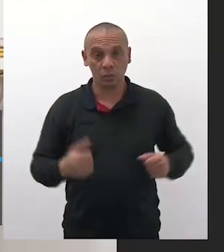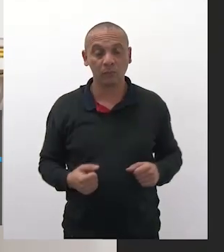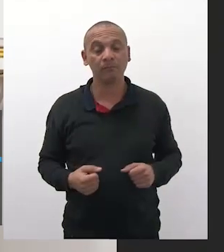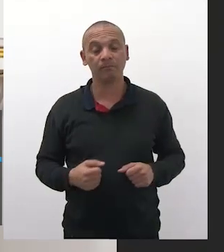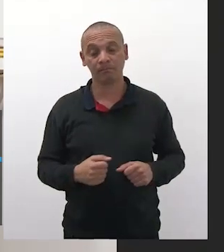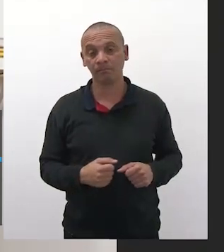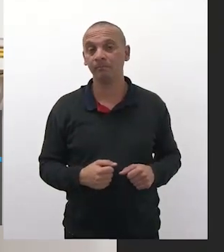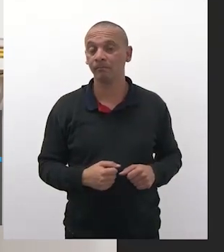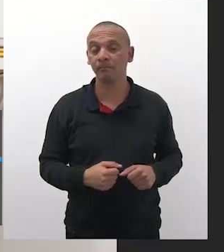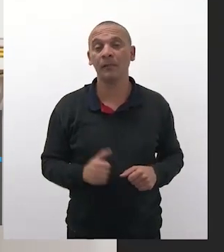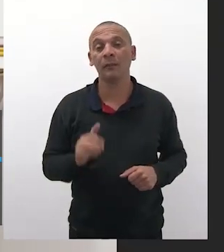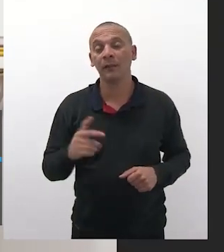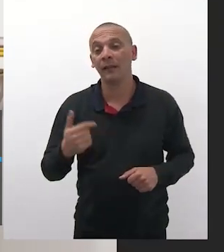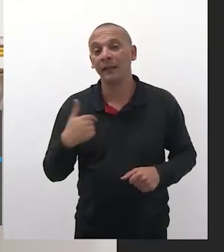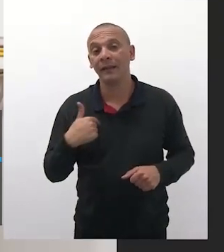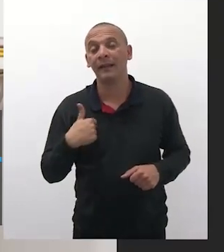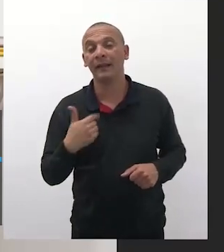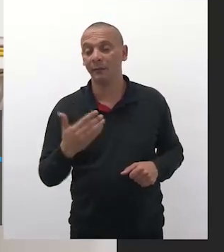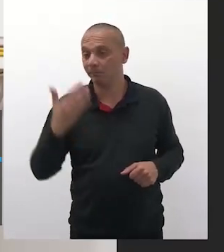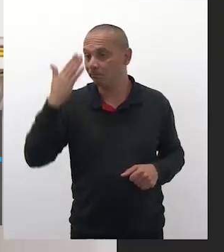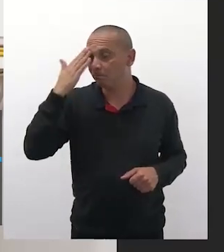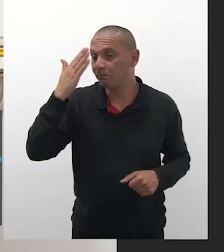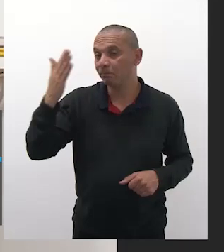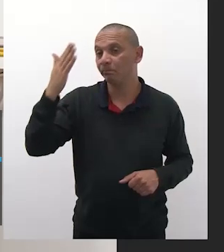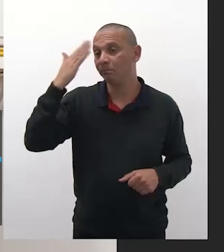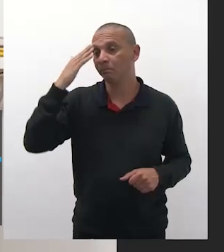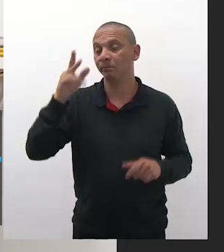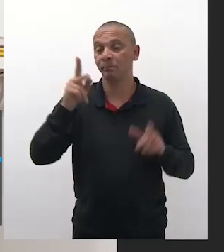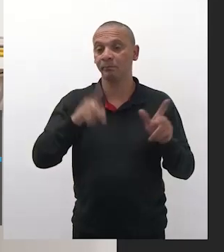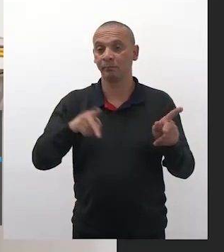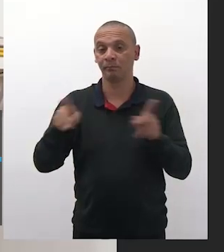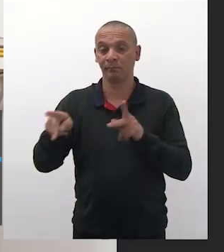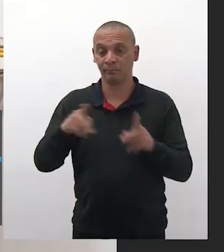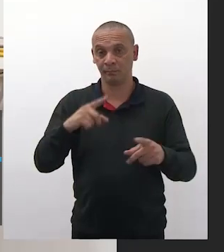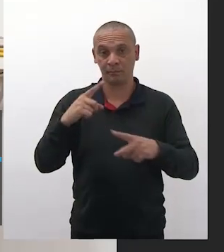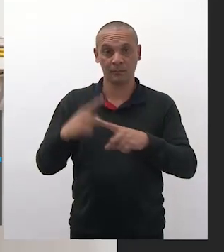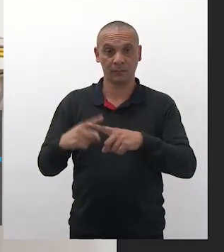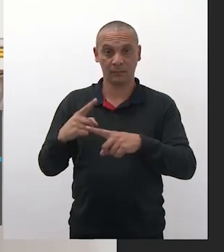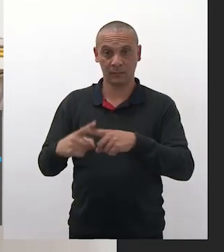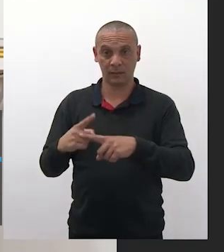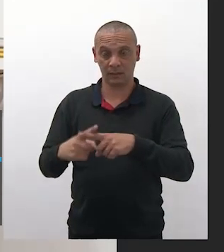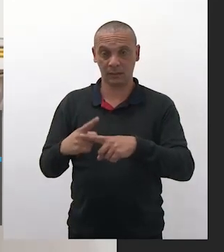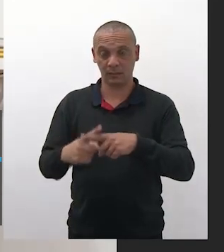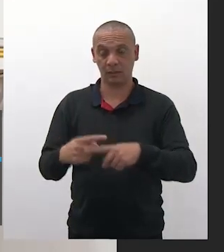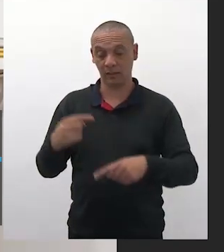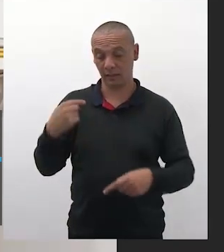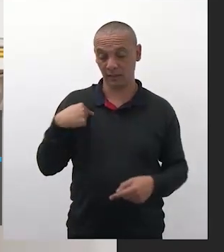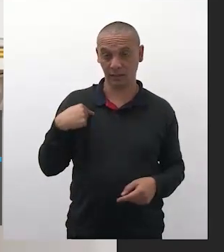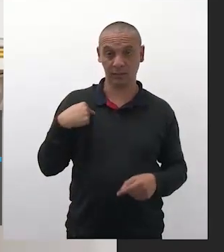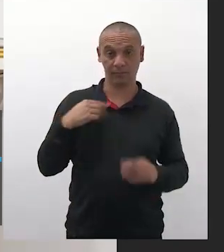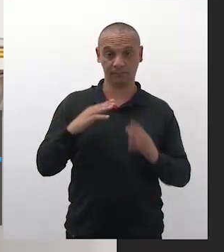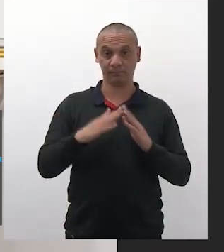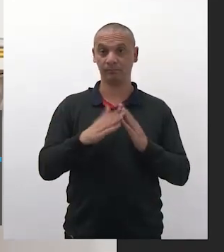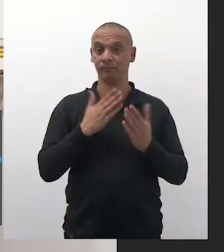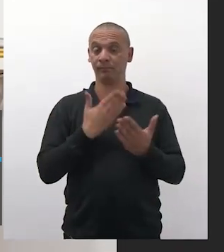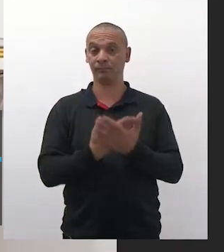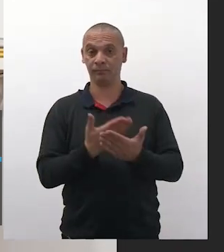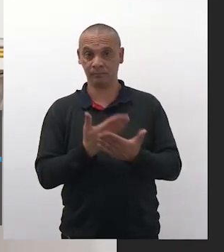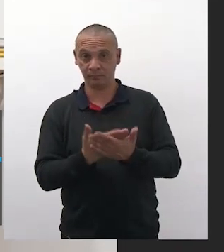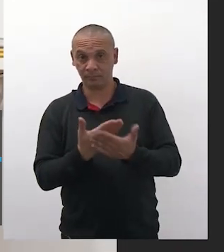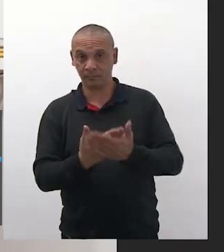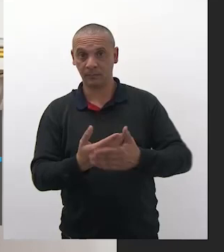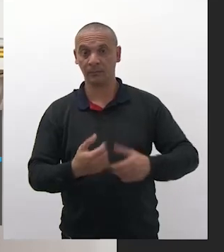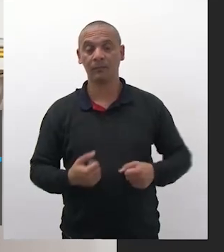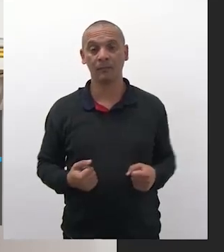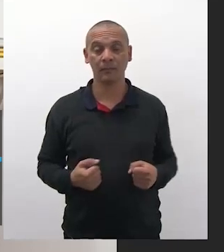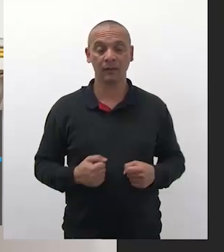e assim, eu ficava muito grata àquela professora, porque eu estava na escola, né,